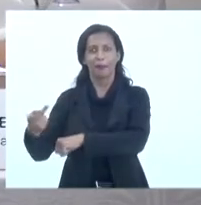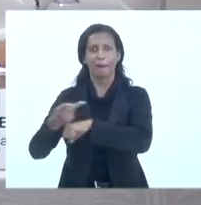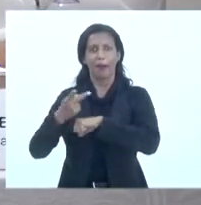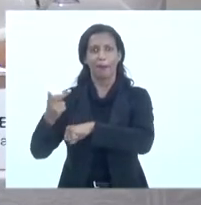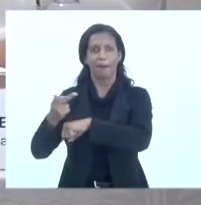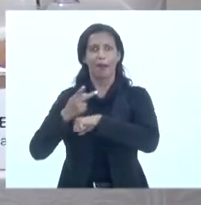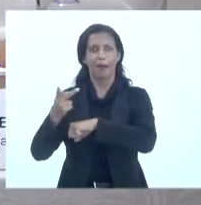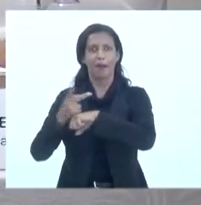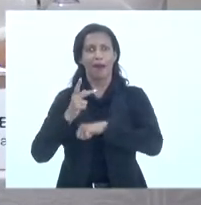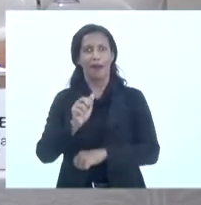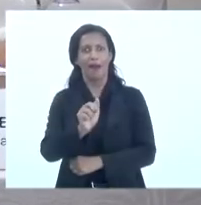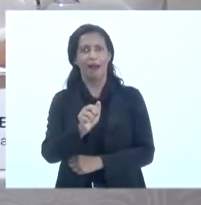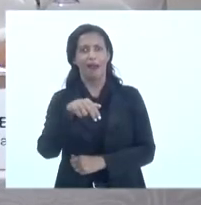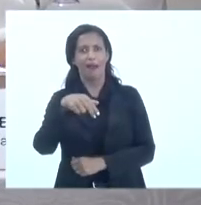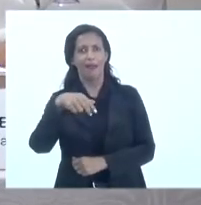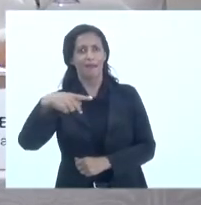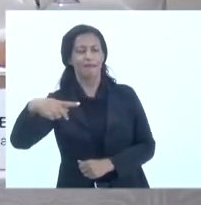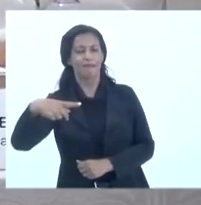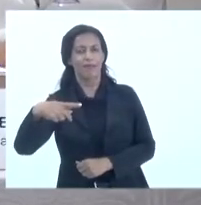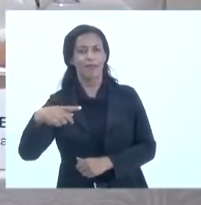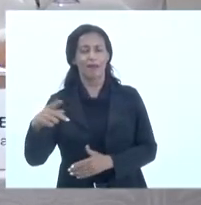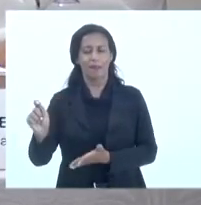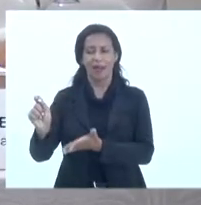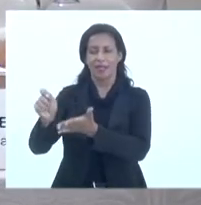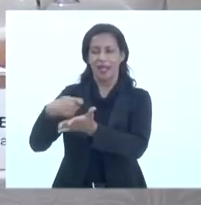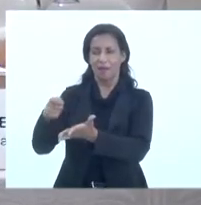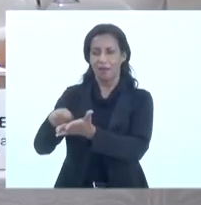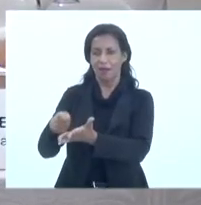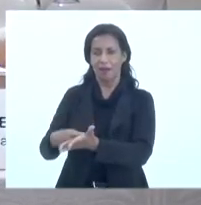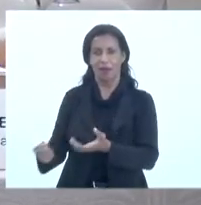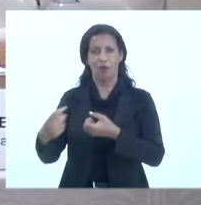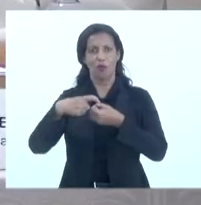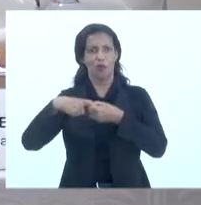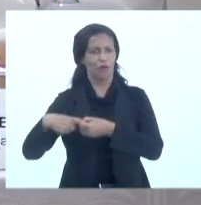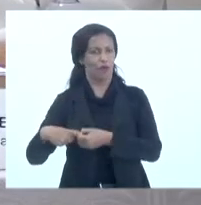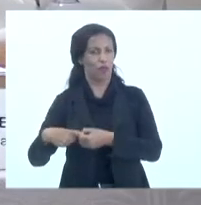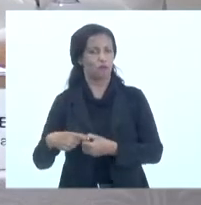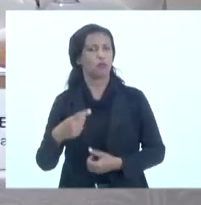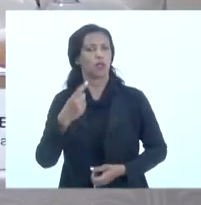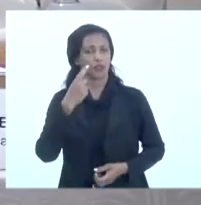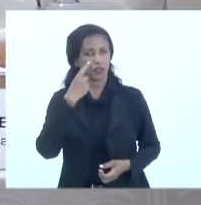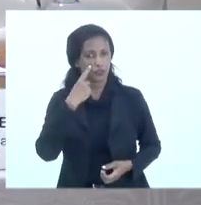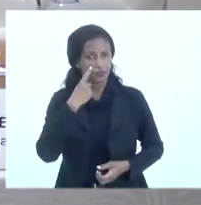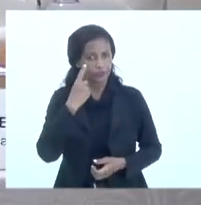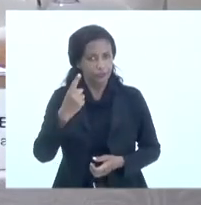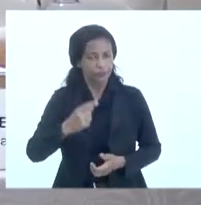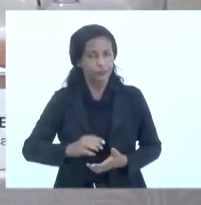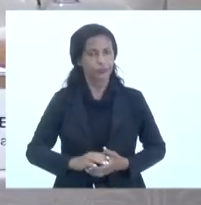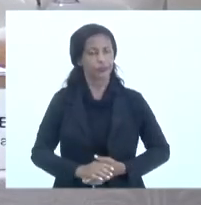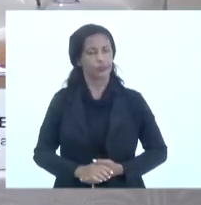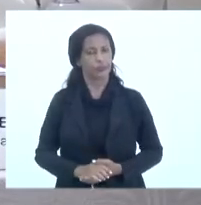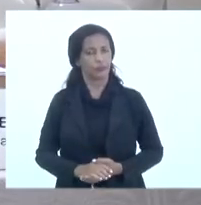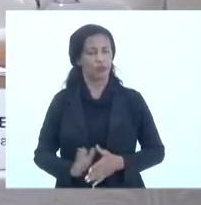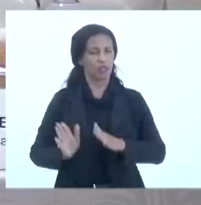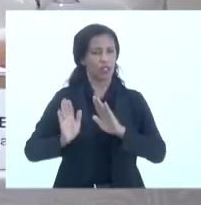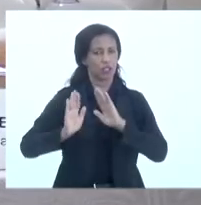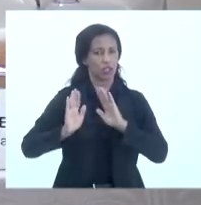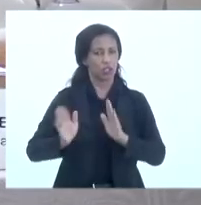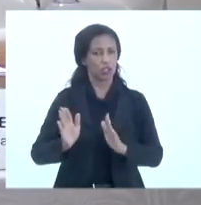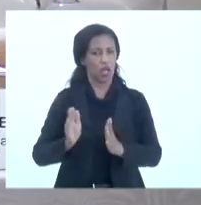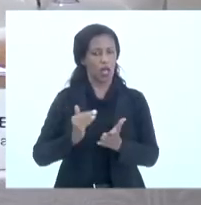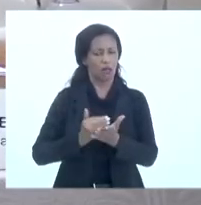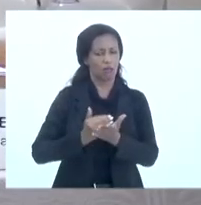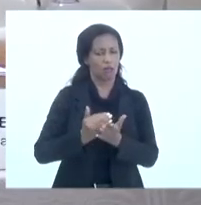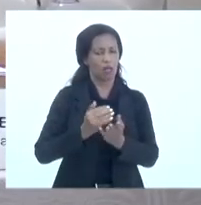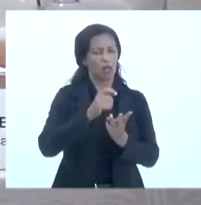via ANP, a Secretaria de Fazenda para assinar o convênio. A gente viu que já no primeiro